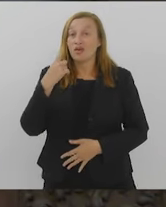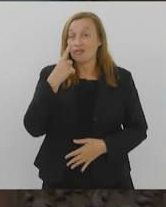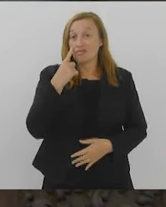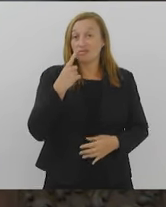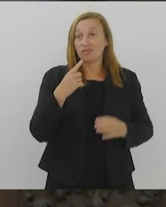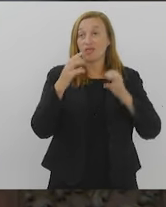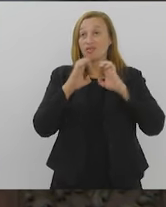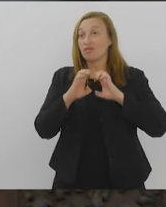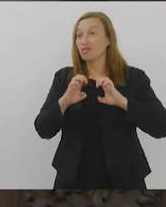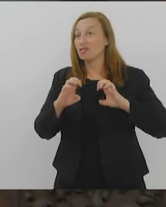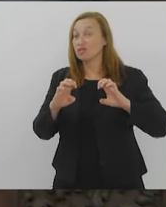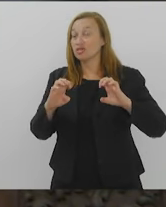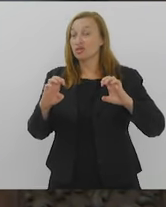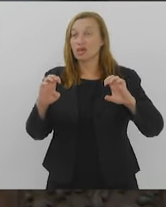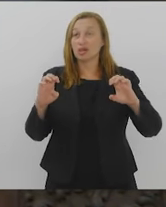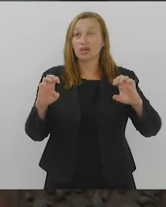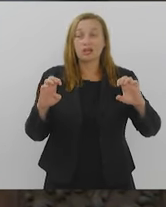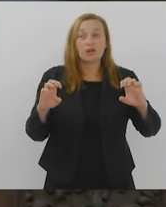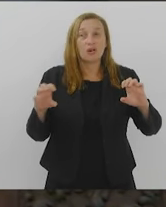Evangelho